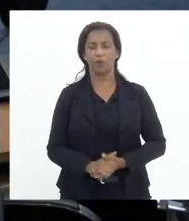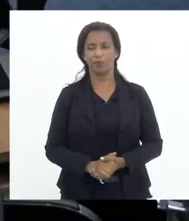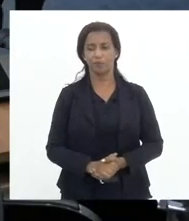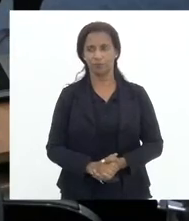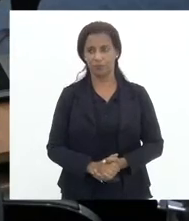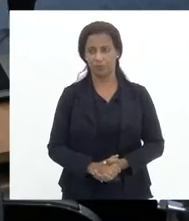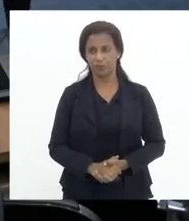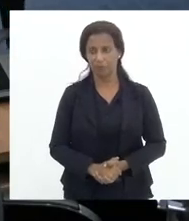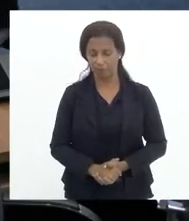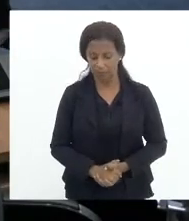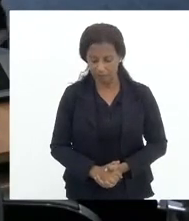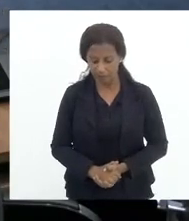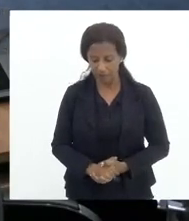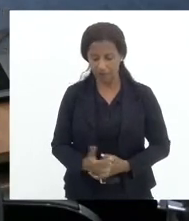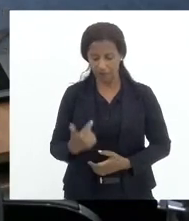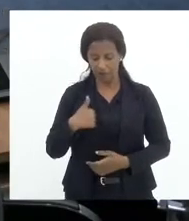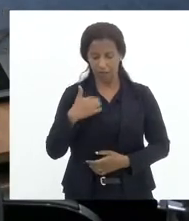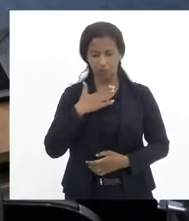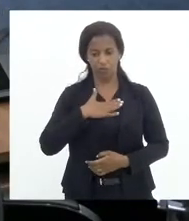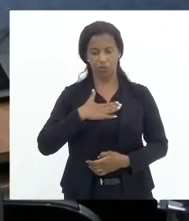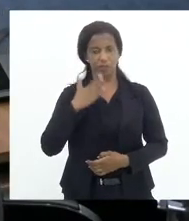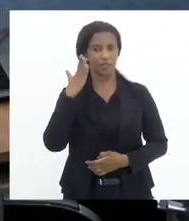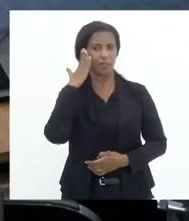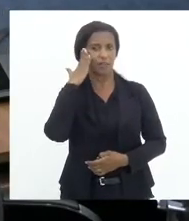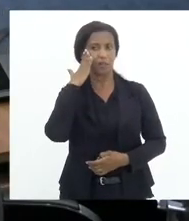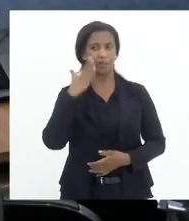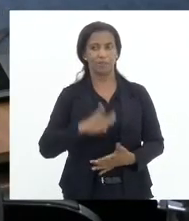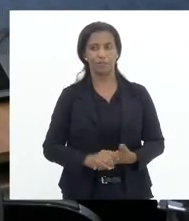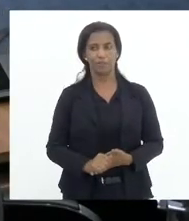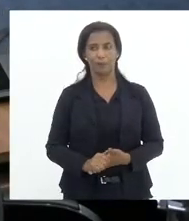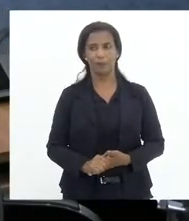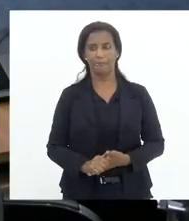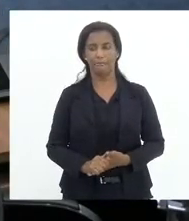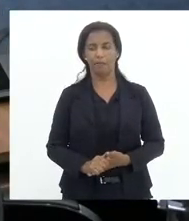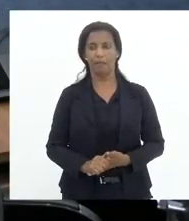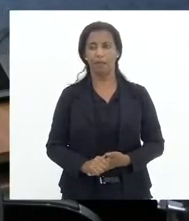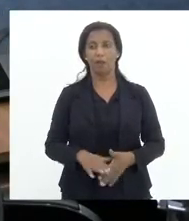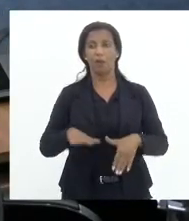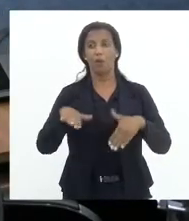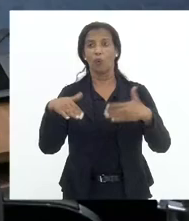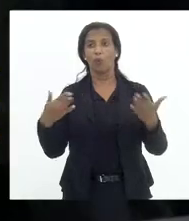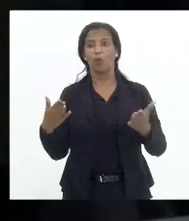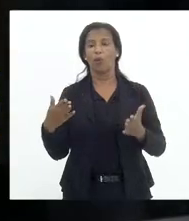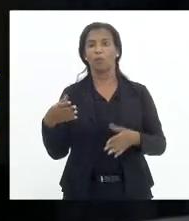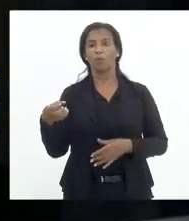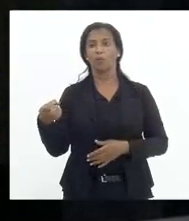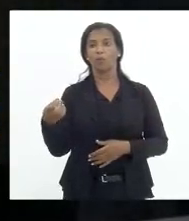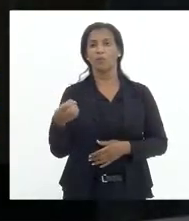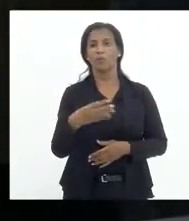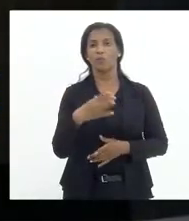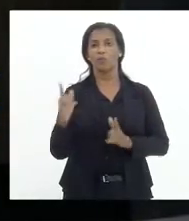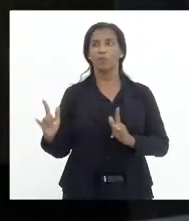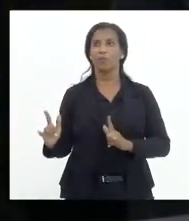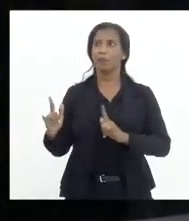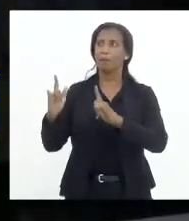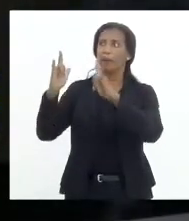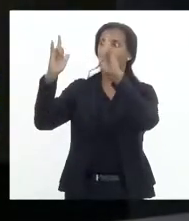presidente eu gostaria de saber quando é que nem essas novas instalações